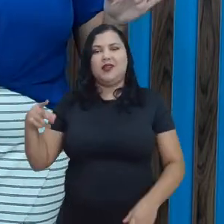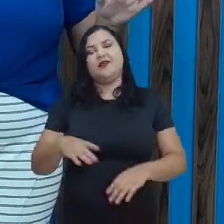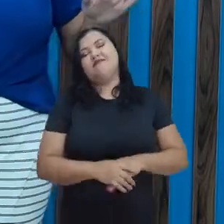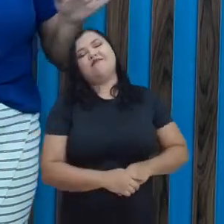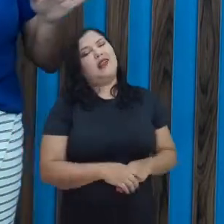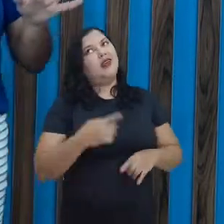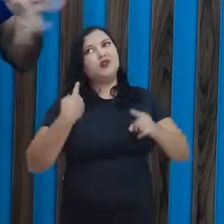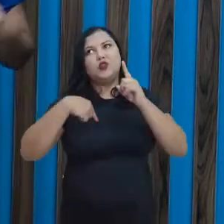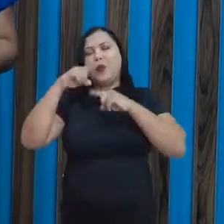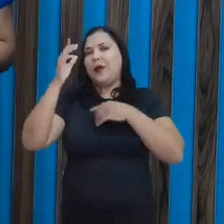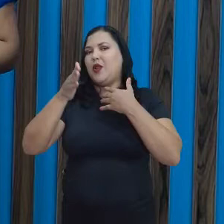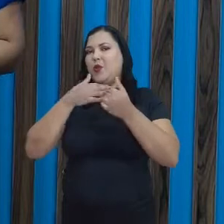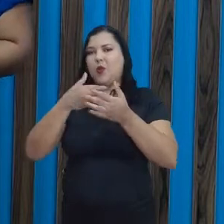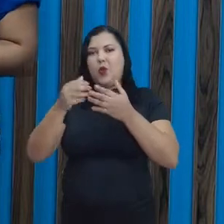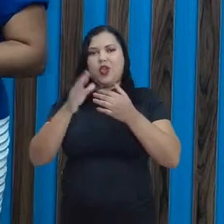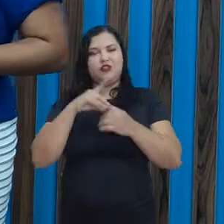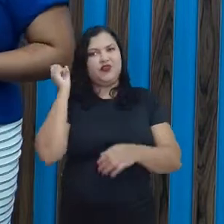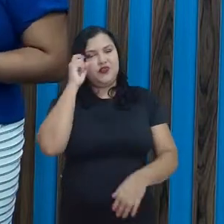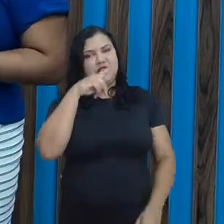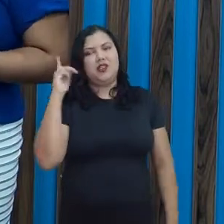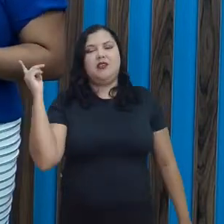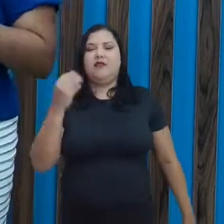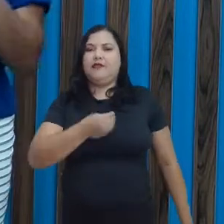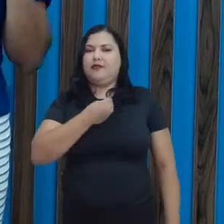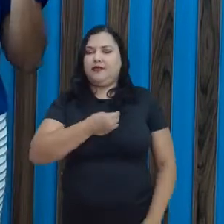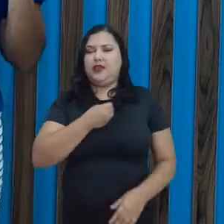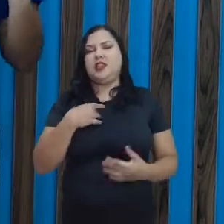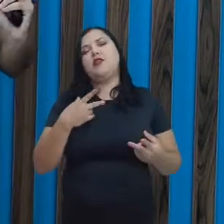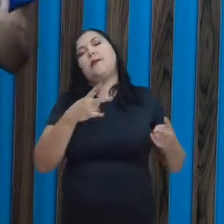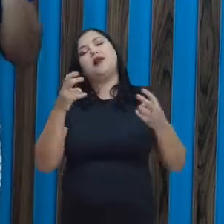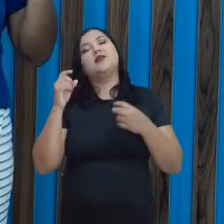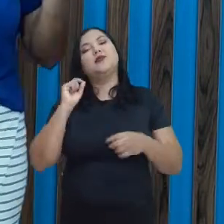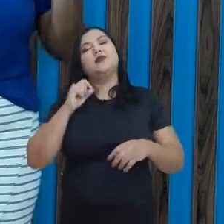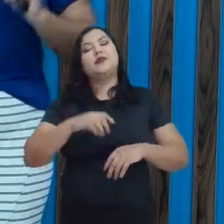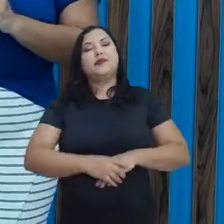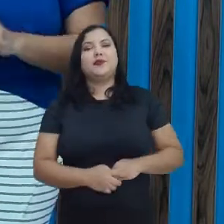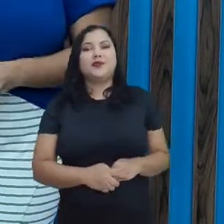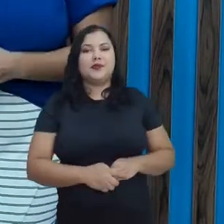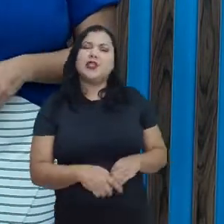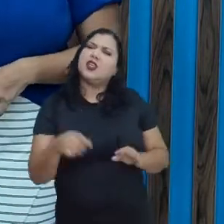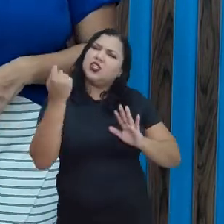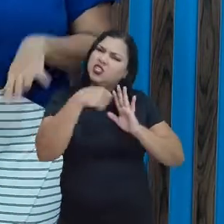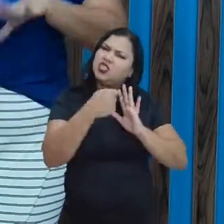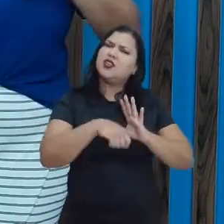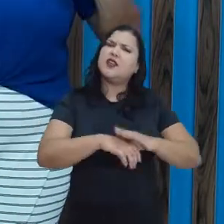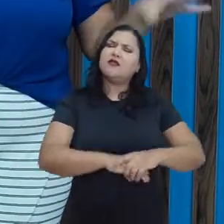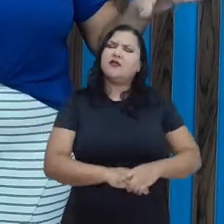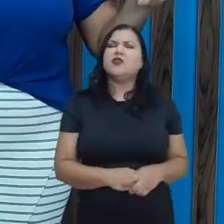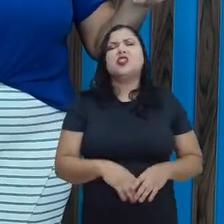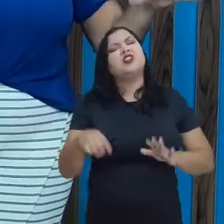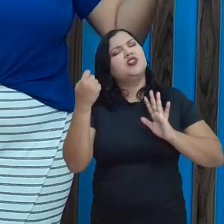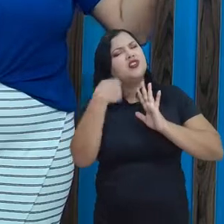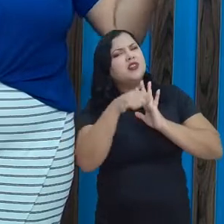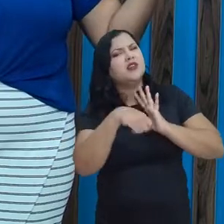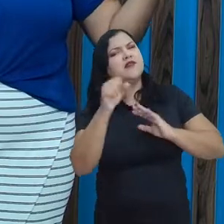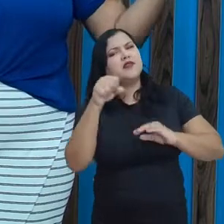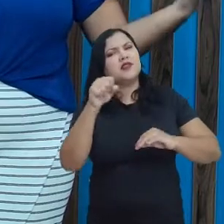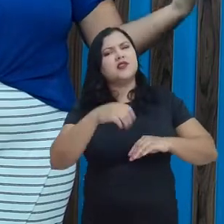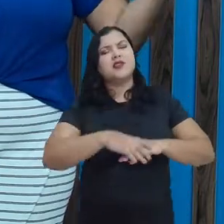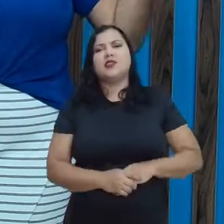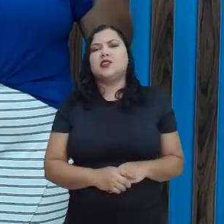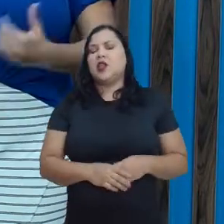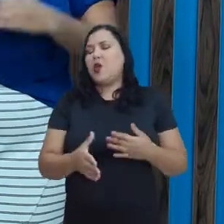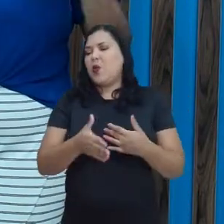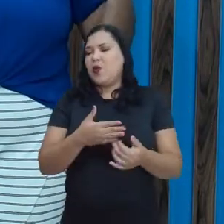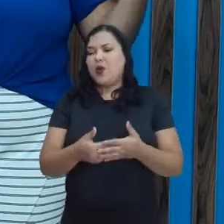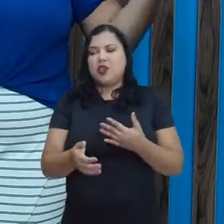limitações, digamos assim. E a gente percebe o quê? O que eu quero dizer também com isso é que escrevam, minha gente. Isso. Escrevam. Não importa